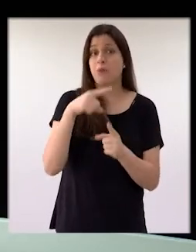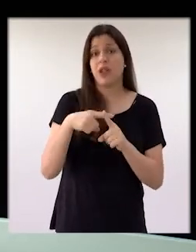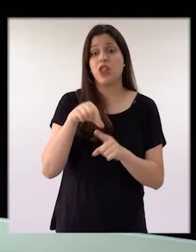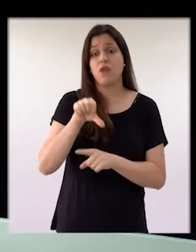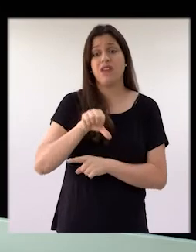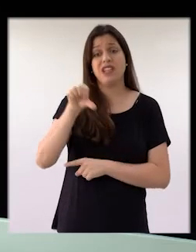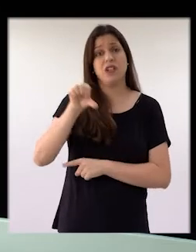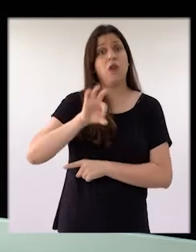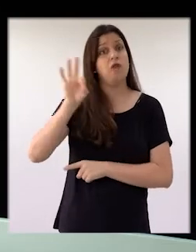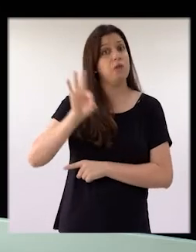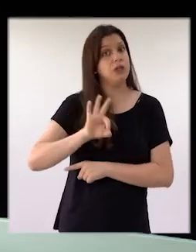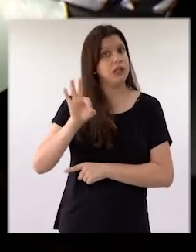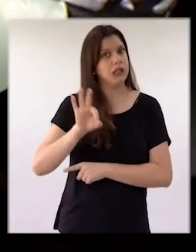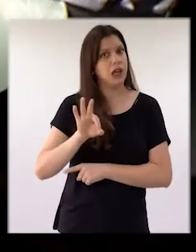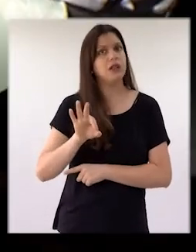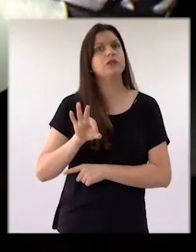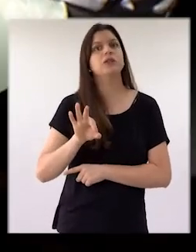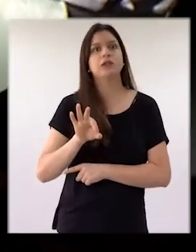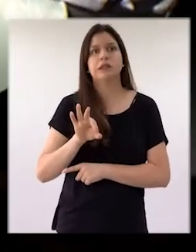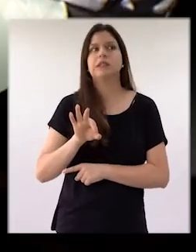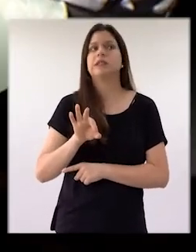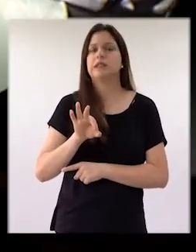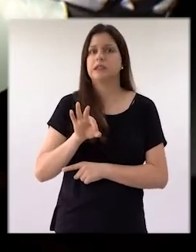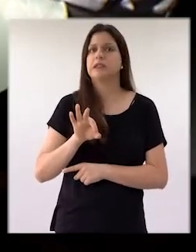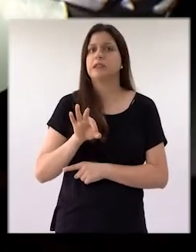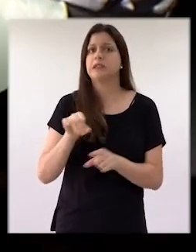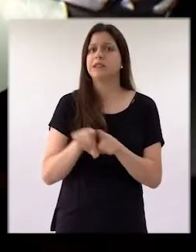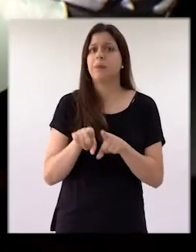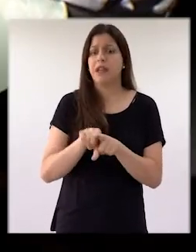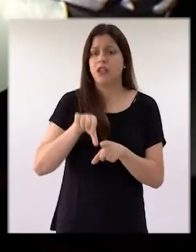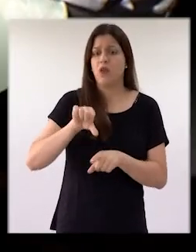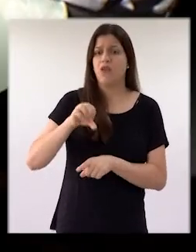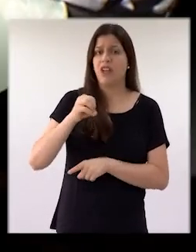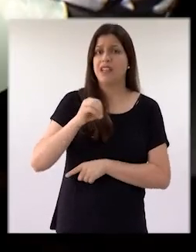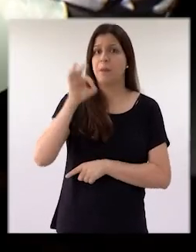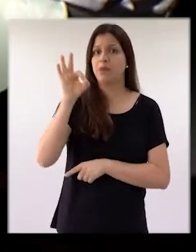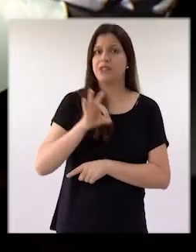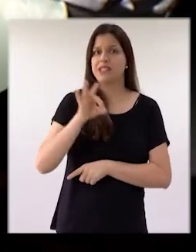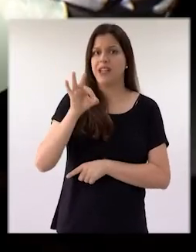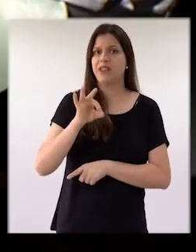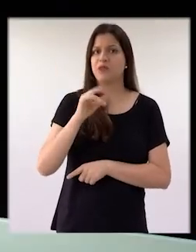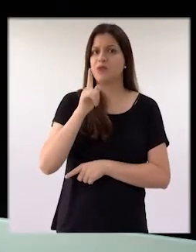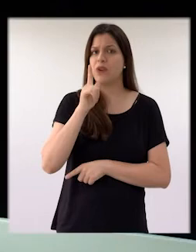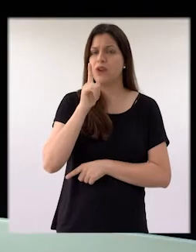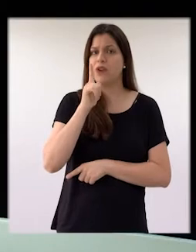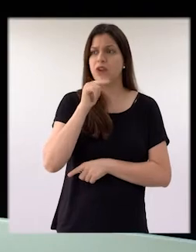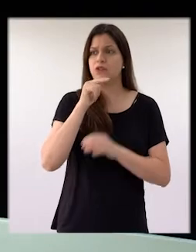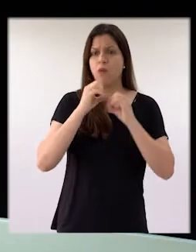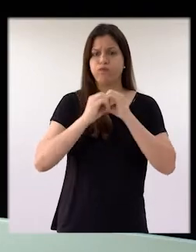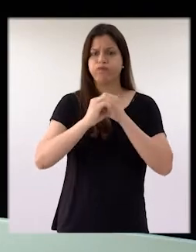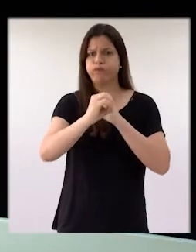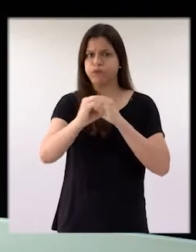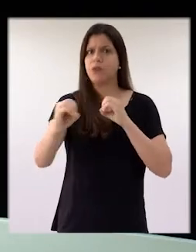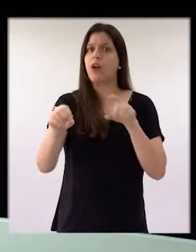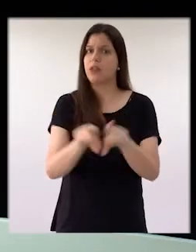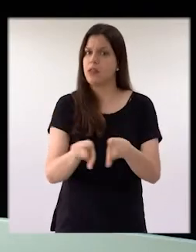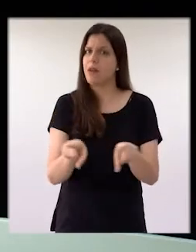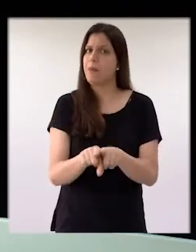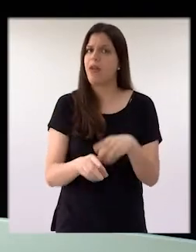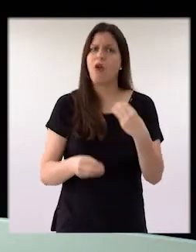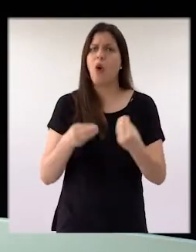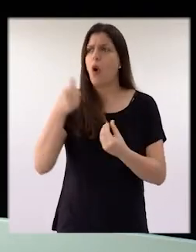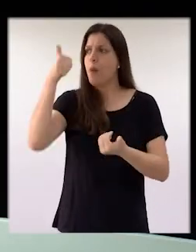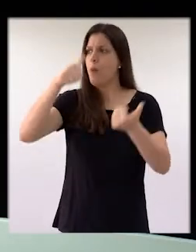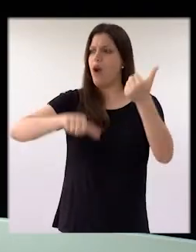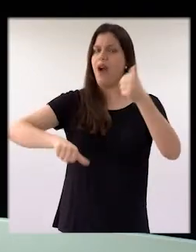universalização da água, né? 99% é muita coisa, 90% de esgoto também. De que maneira uma análise de como a que